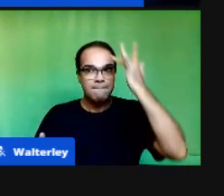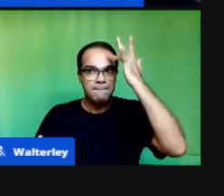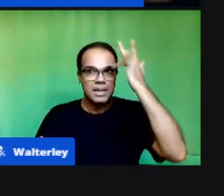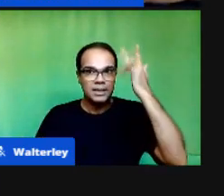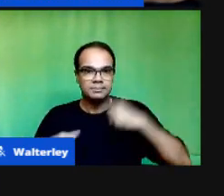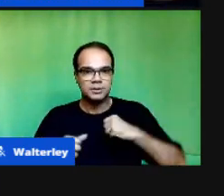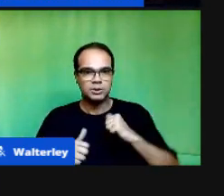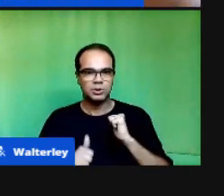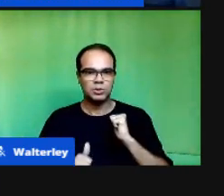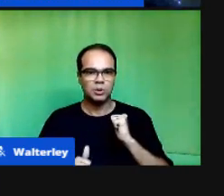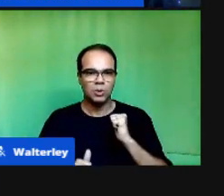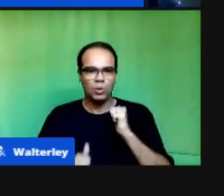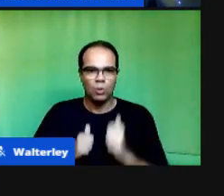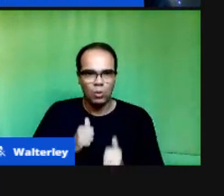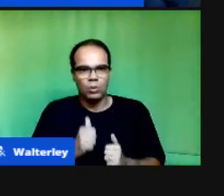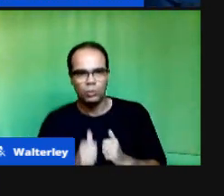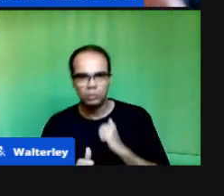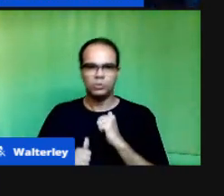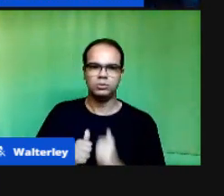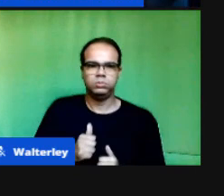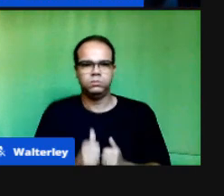que querer, tenho que sair daqui de dentro.